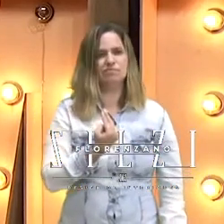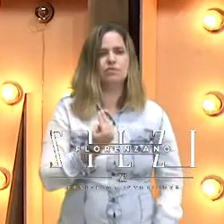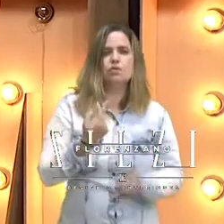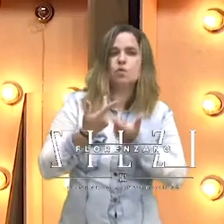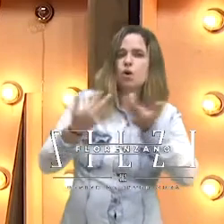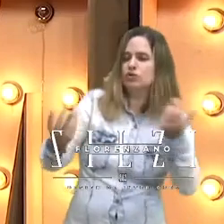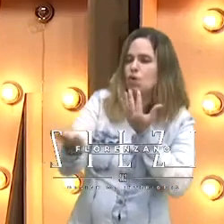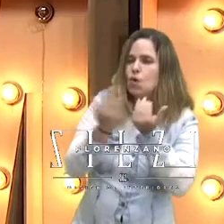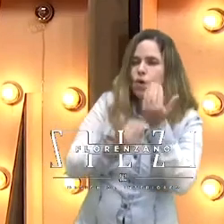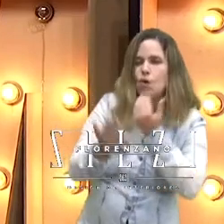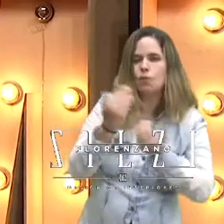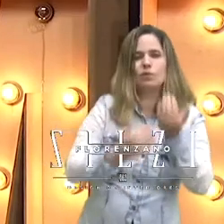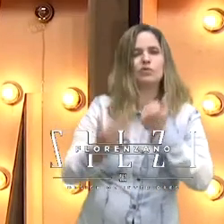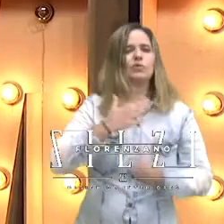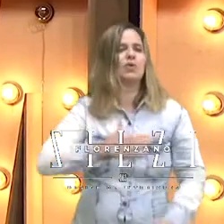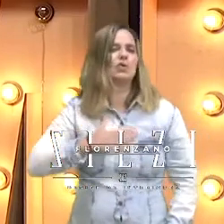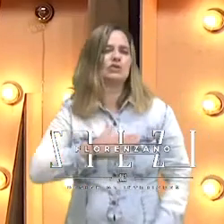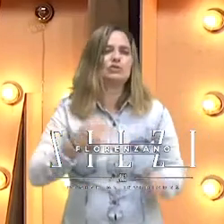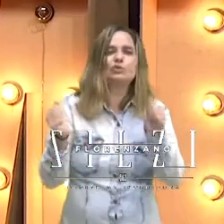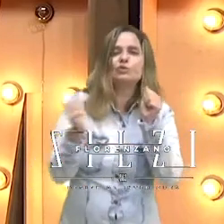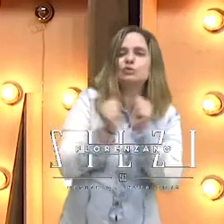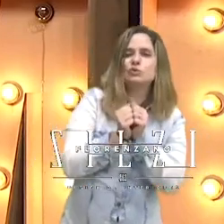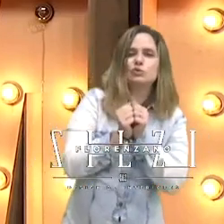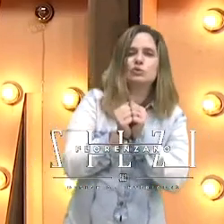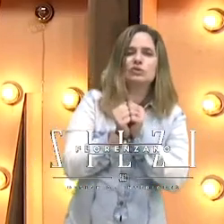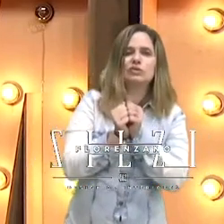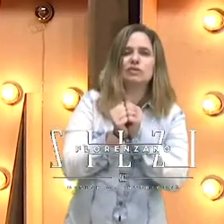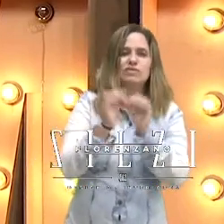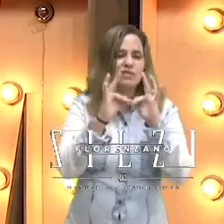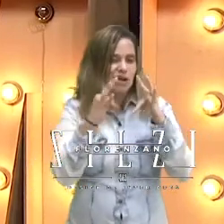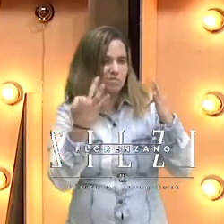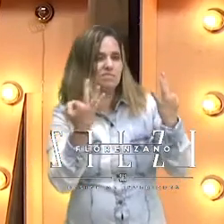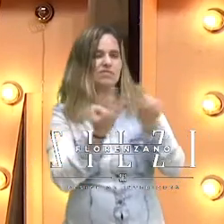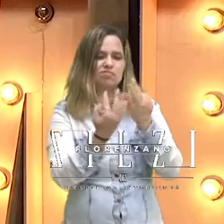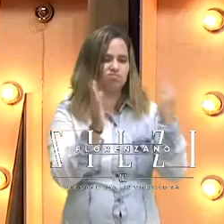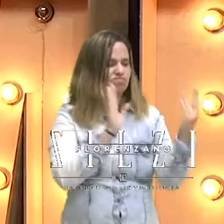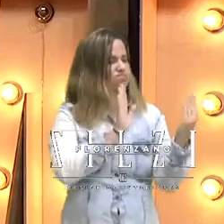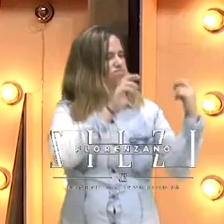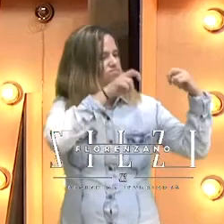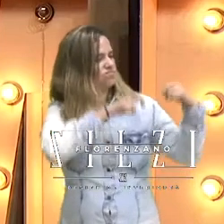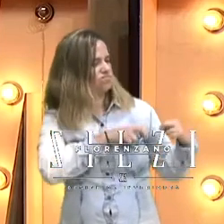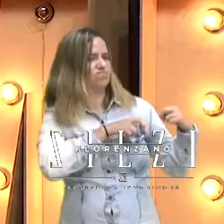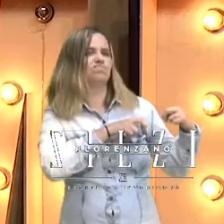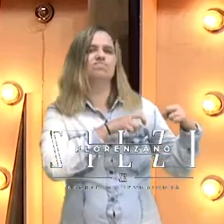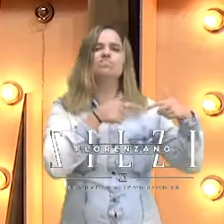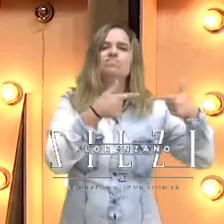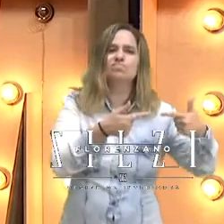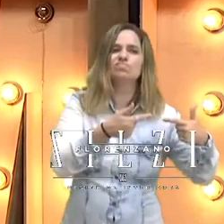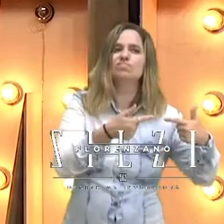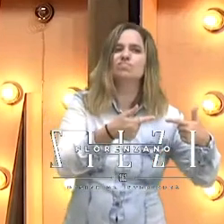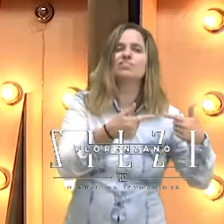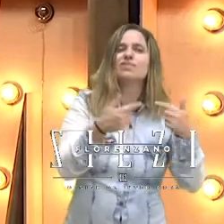gostoso, ganhar alguma coisa junto, usufruir junto. É um desafio transformar a nossa casa num lugar